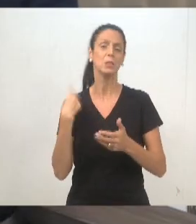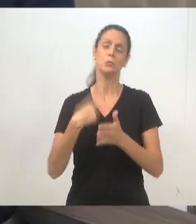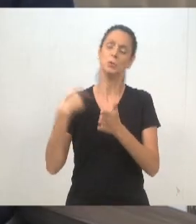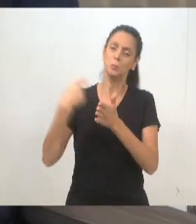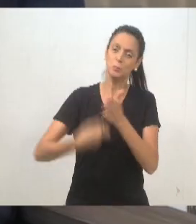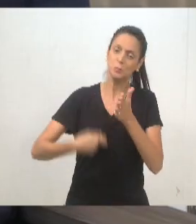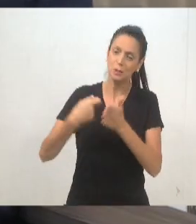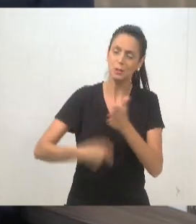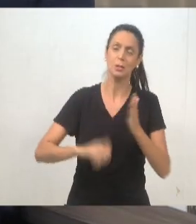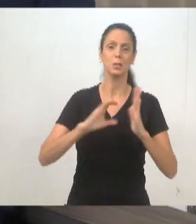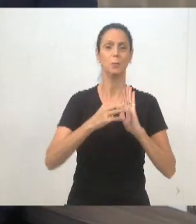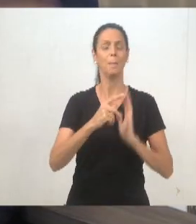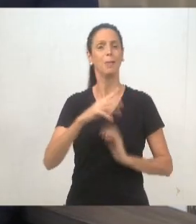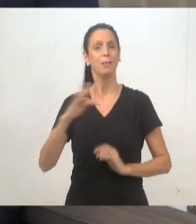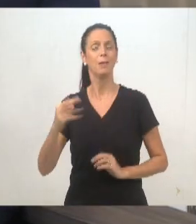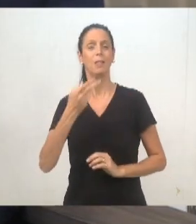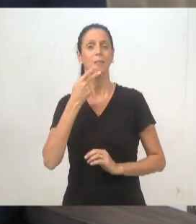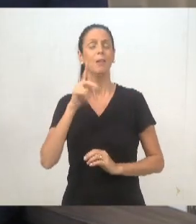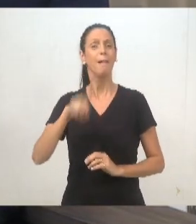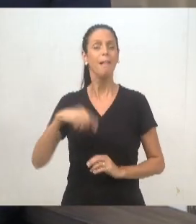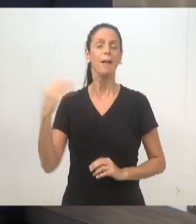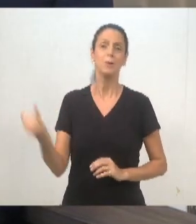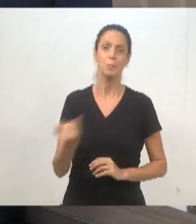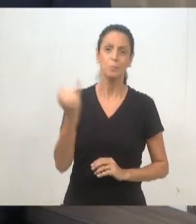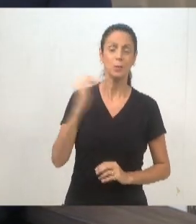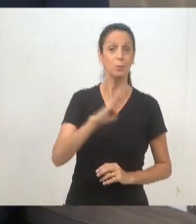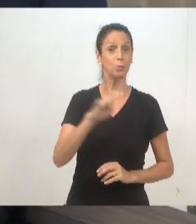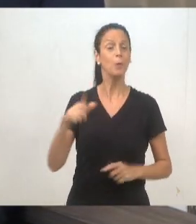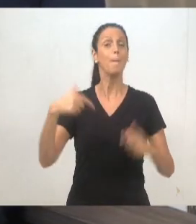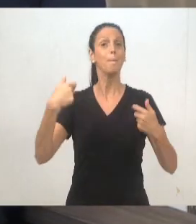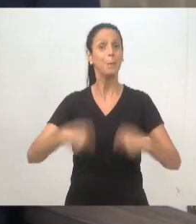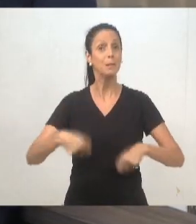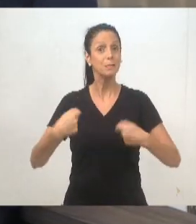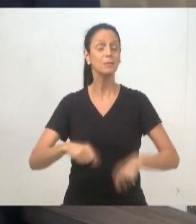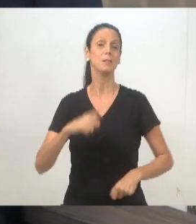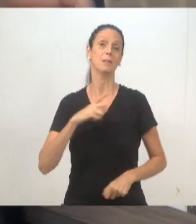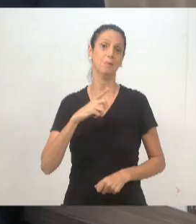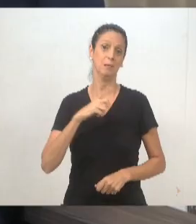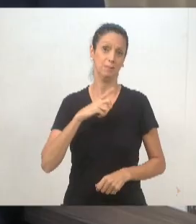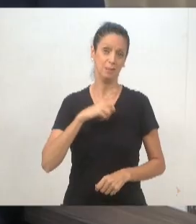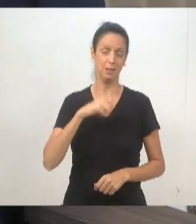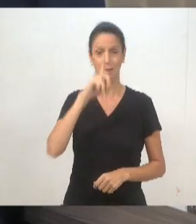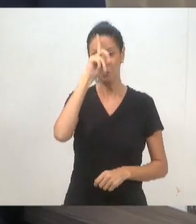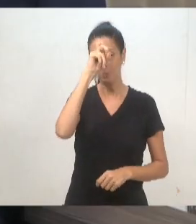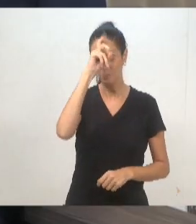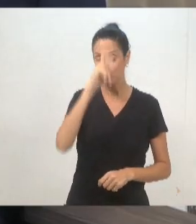vem defendendo a importância e a necessidade de Blumenau ter UPAs 24 horas, a exemplo de vários